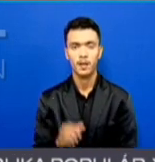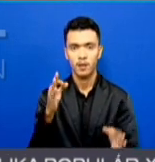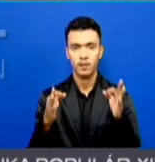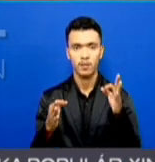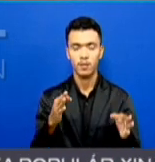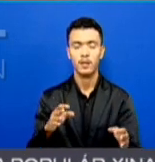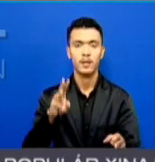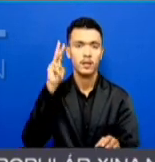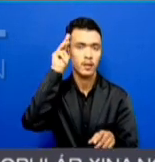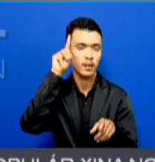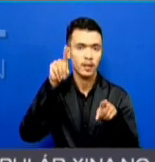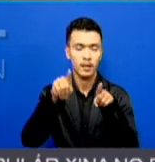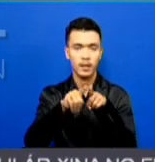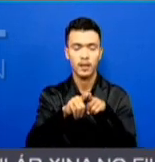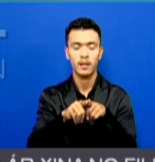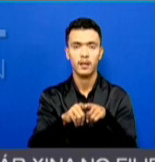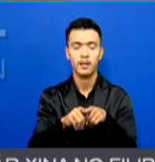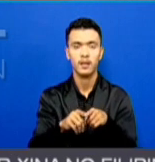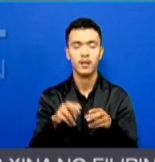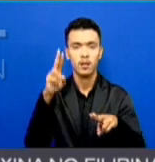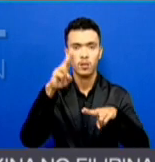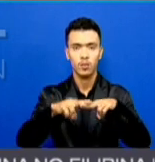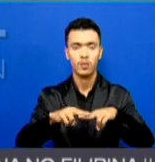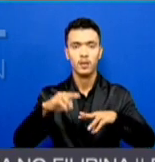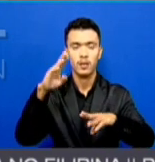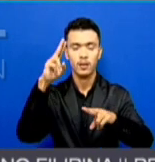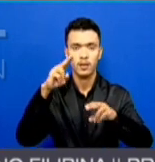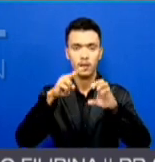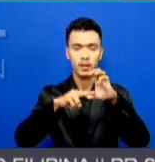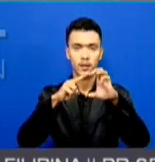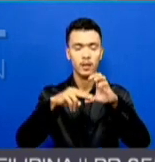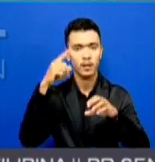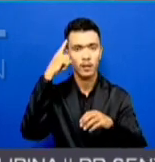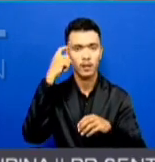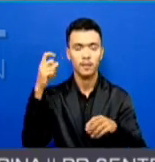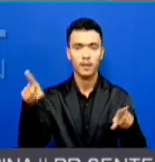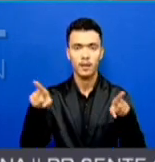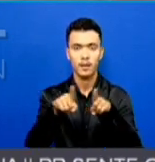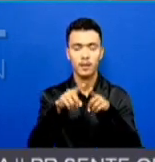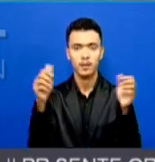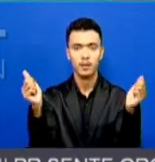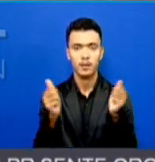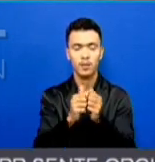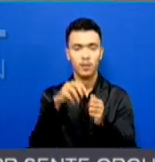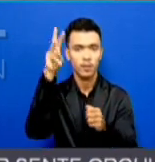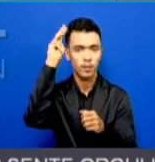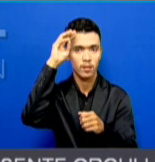Enquanto nia alin Dionisio, da labarak liu turreti ha cadeira, tamba condição hanesan ho nia